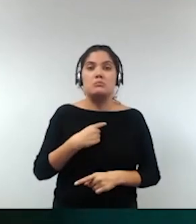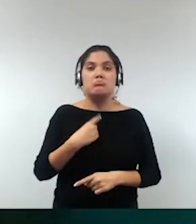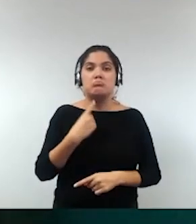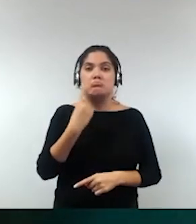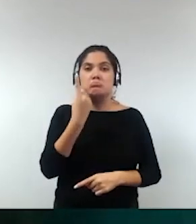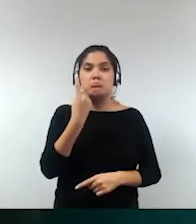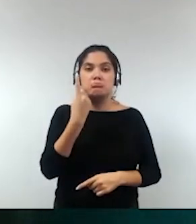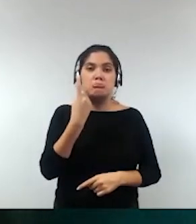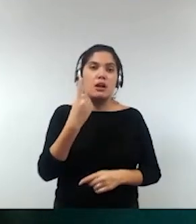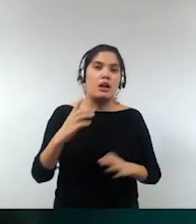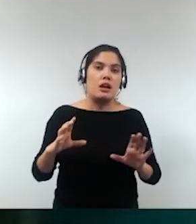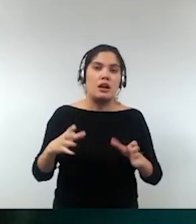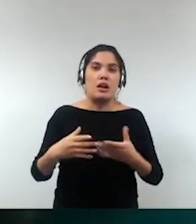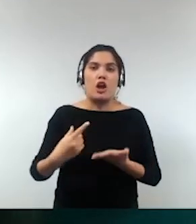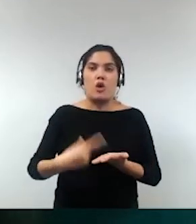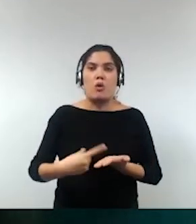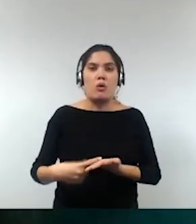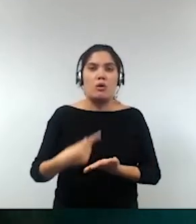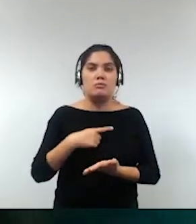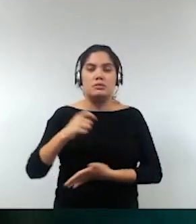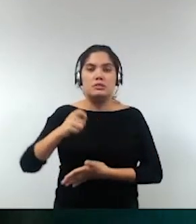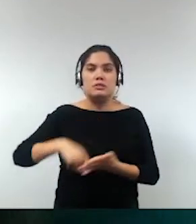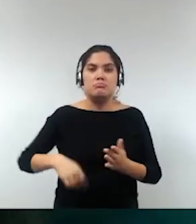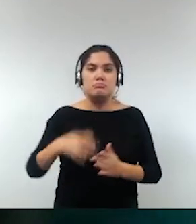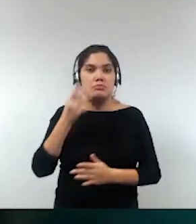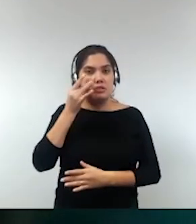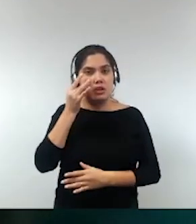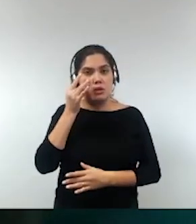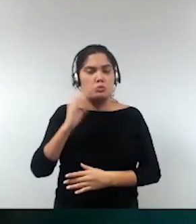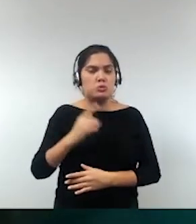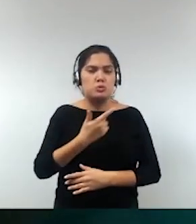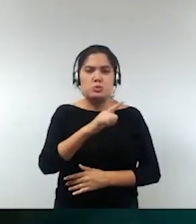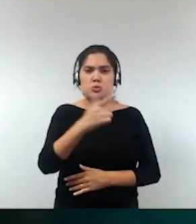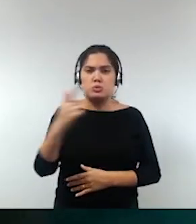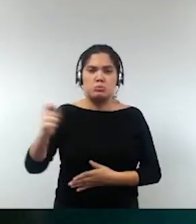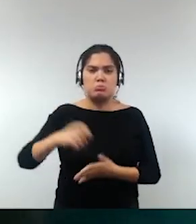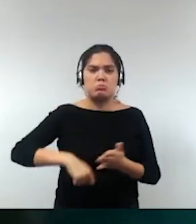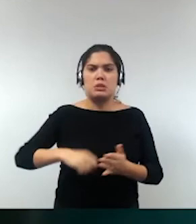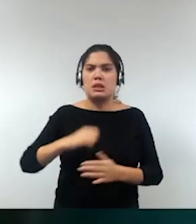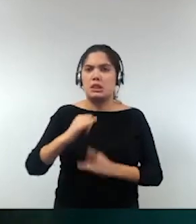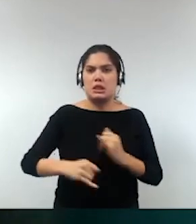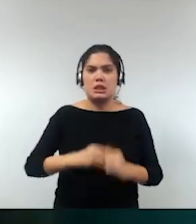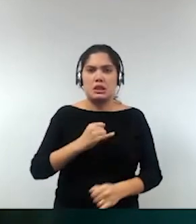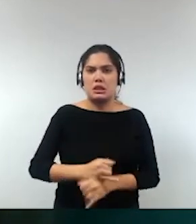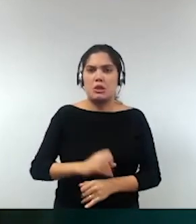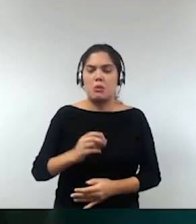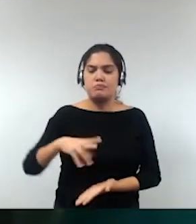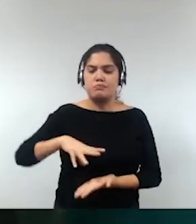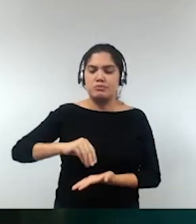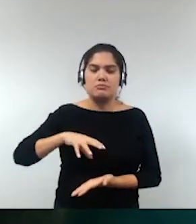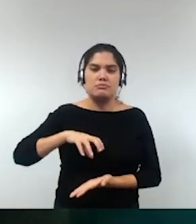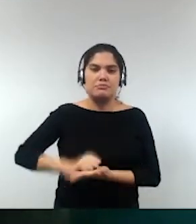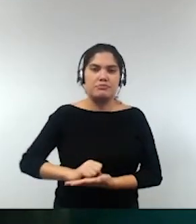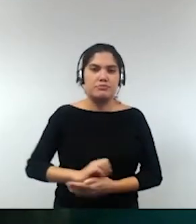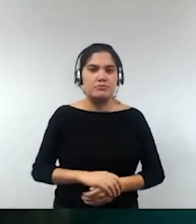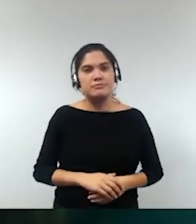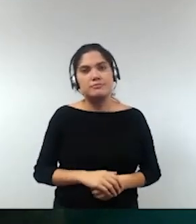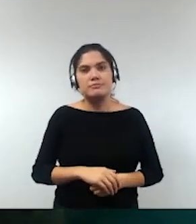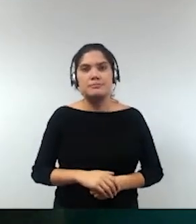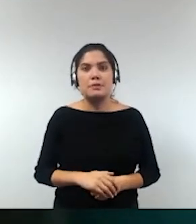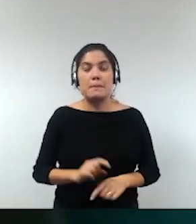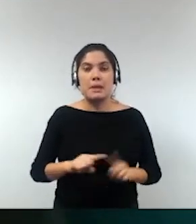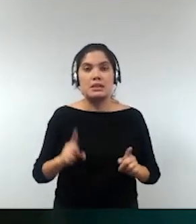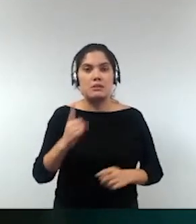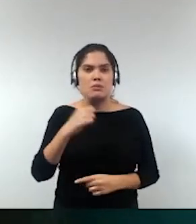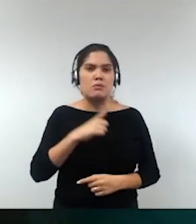um acordo que eu tive que ter a assinatura presencial, o resto tudo foi assinatura digital ou de alguma forma digitalizada. Mas teve